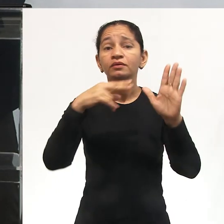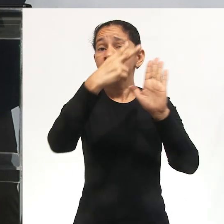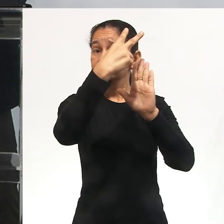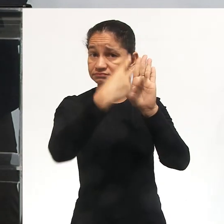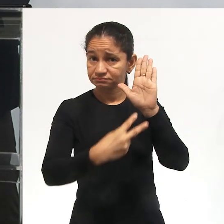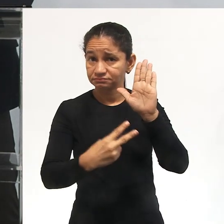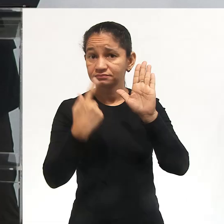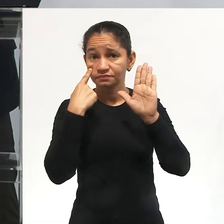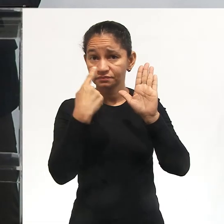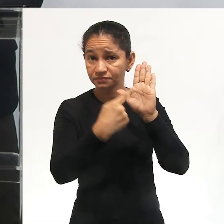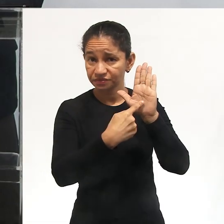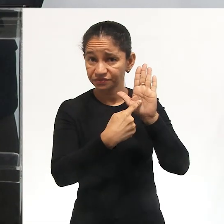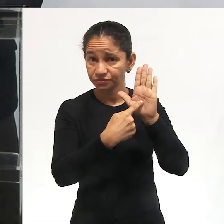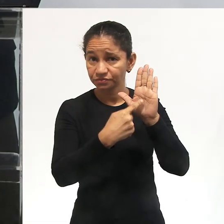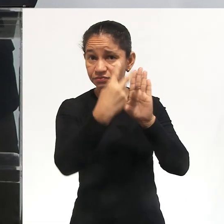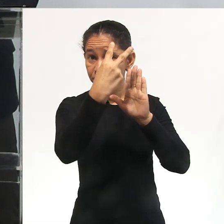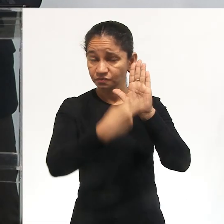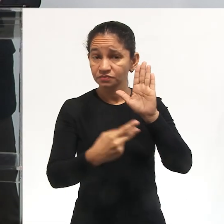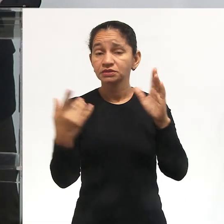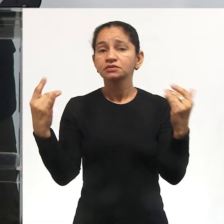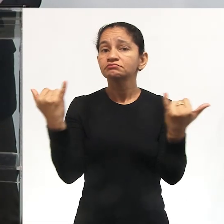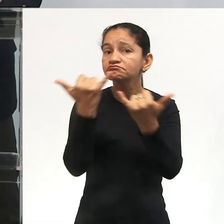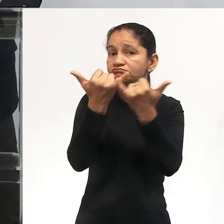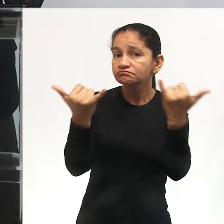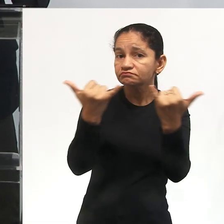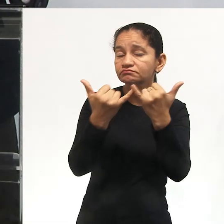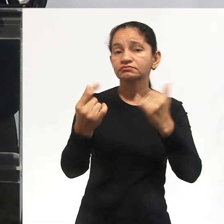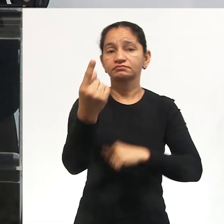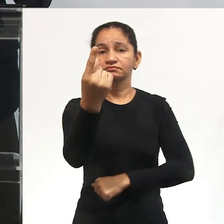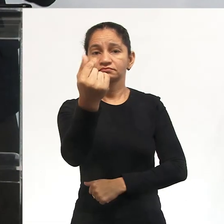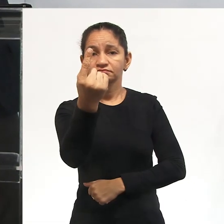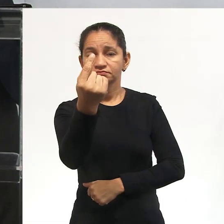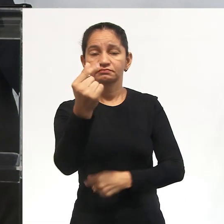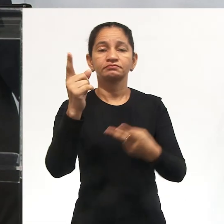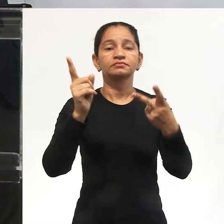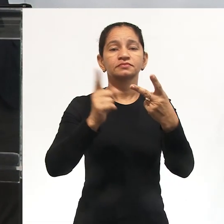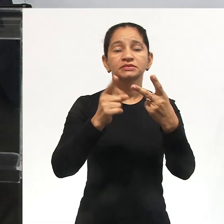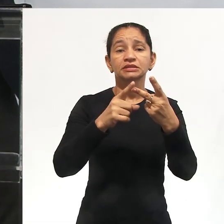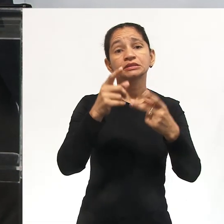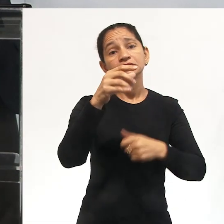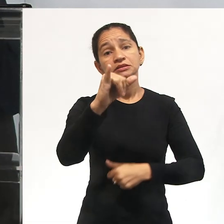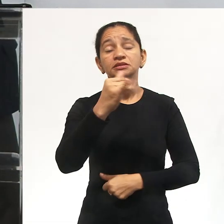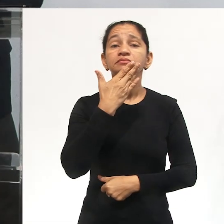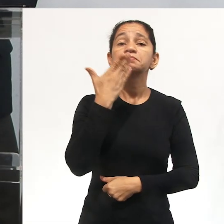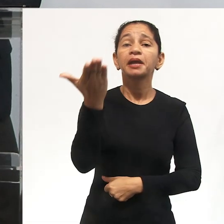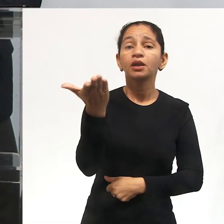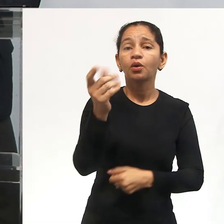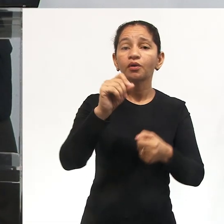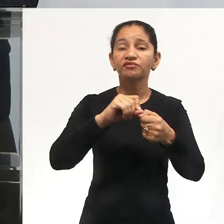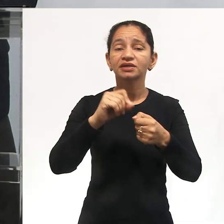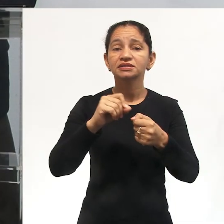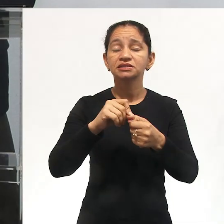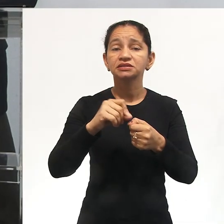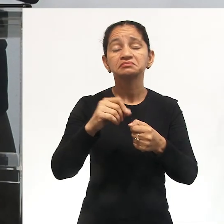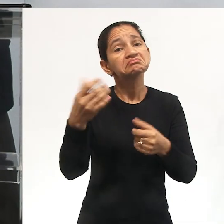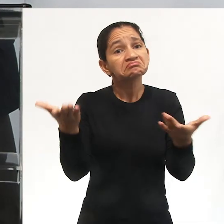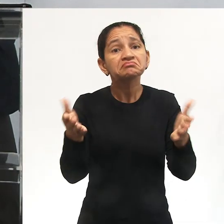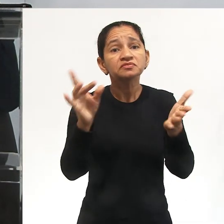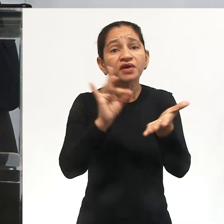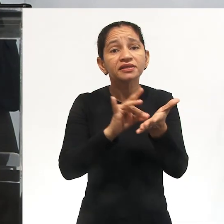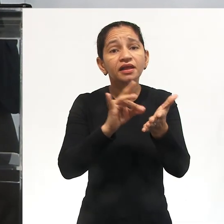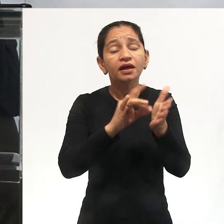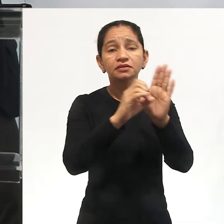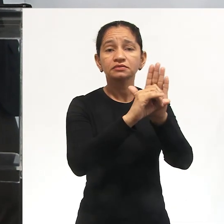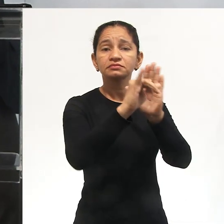que nós lemos todos esses requisitos aqui, eu fiz questão de ler. Olha só, você tem que ver a compatibilidade dos preços, você tem que